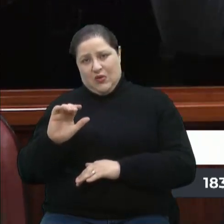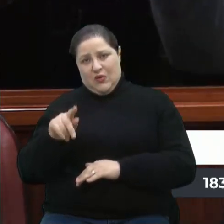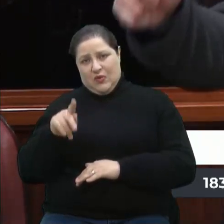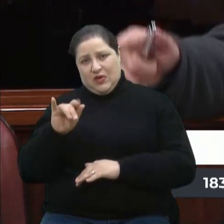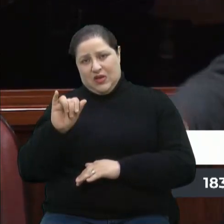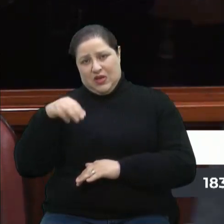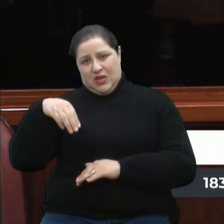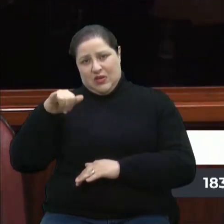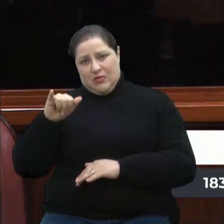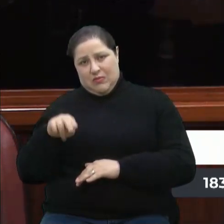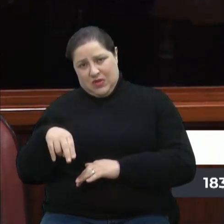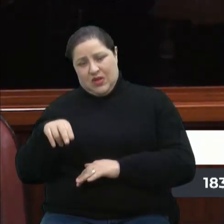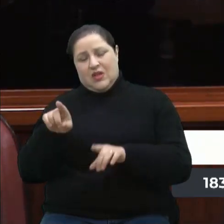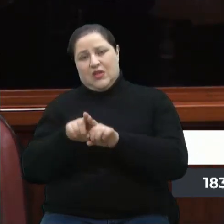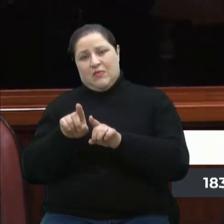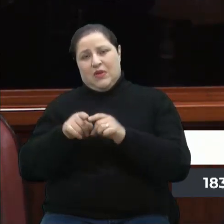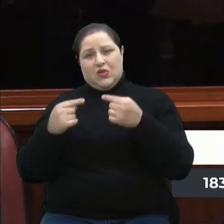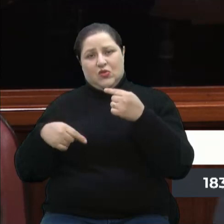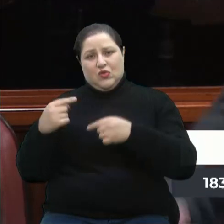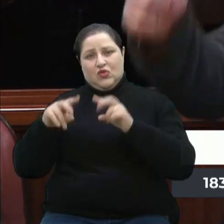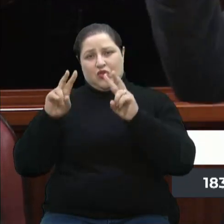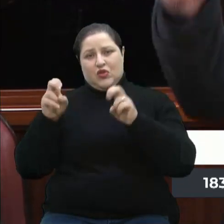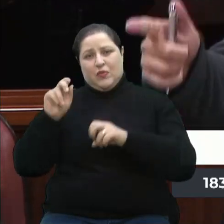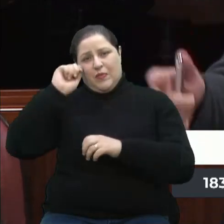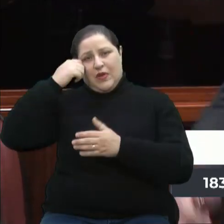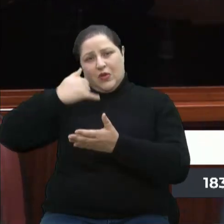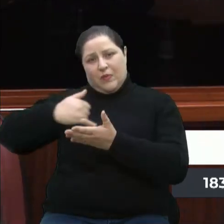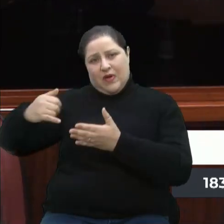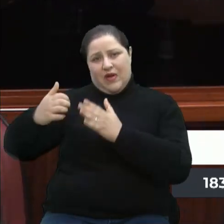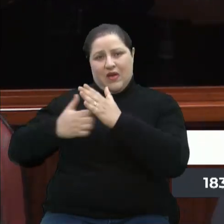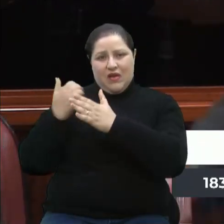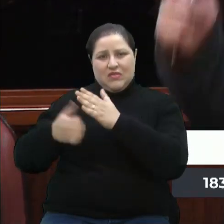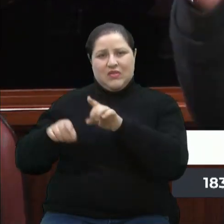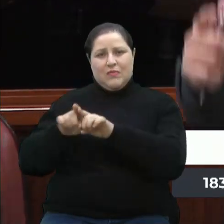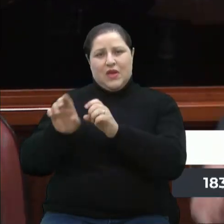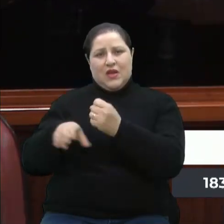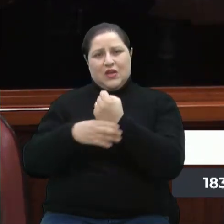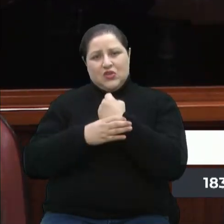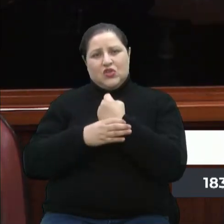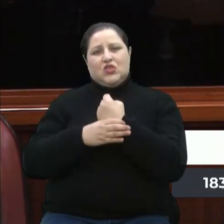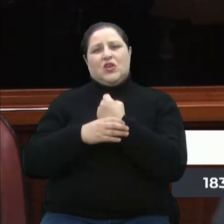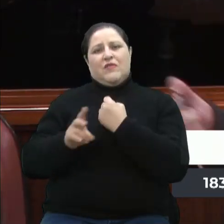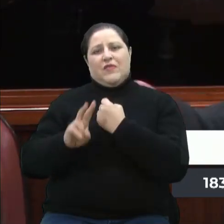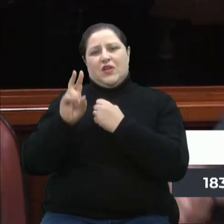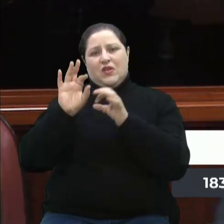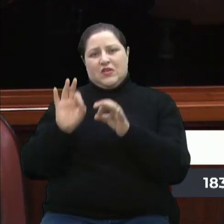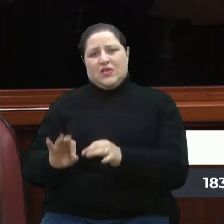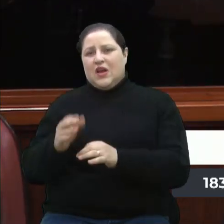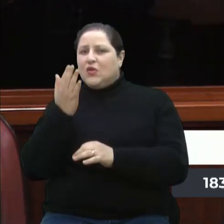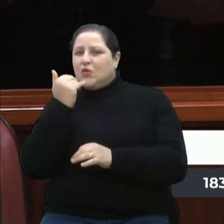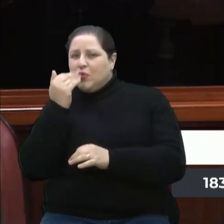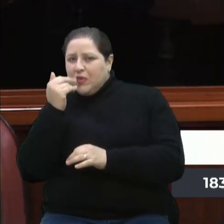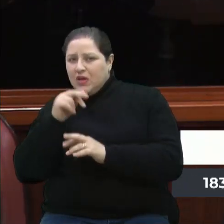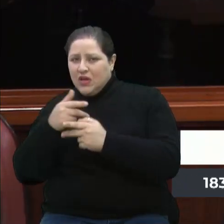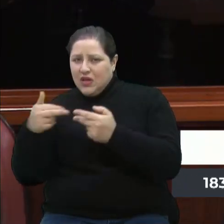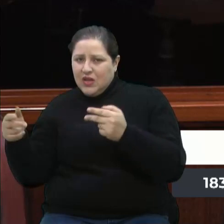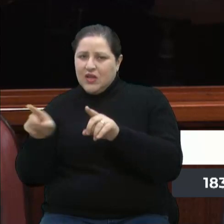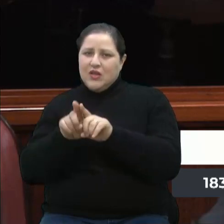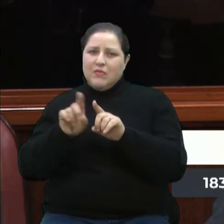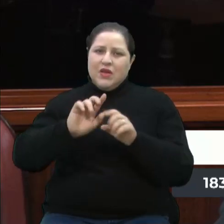querendo garantir valores acessíveis, seja nos combustíveis, seja na alimentação, que infelizmente o